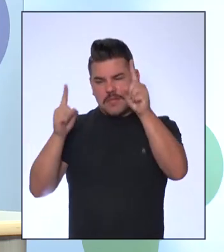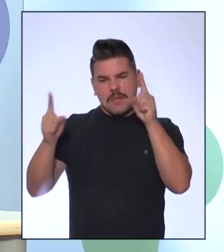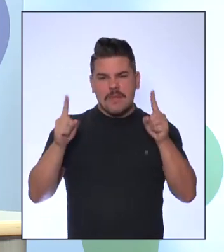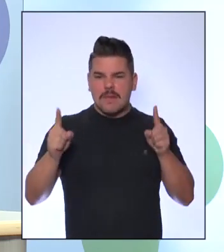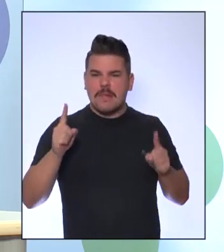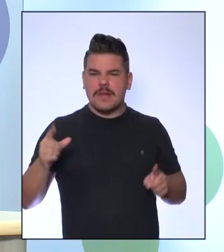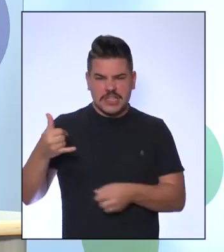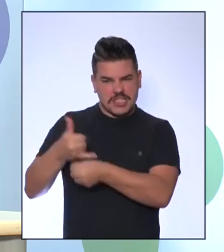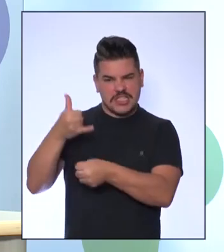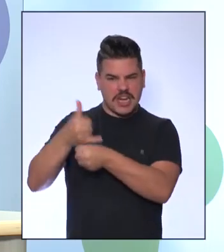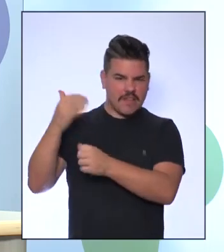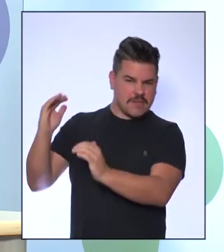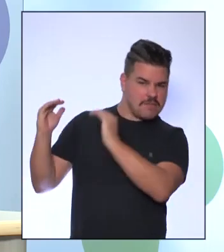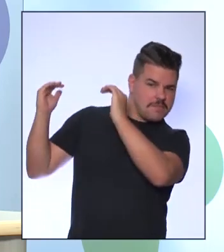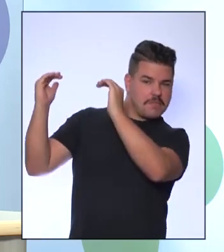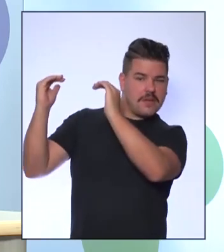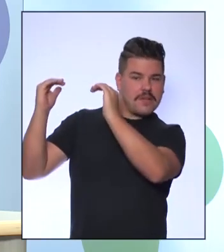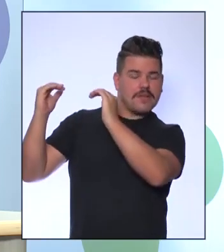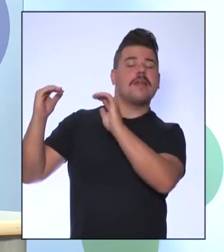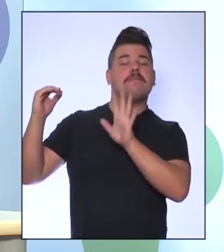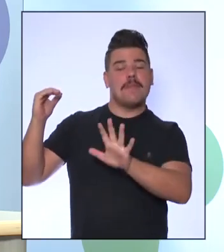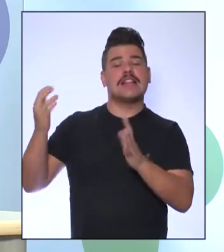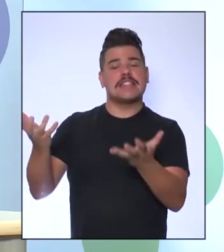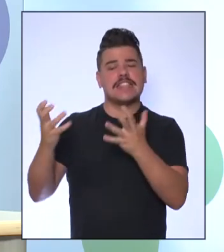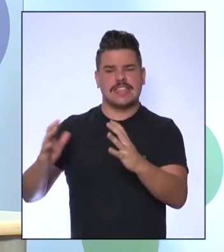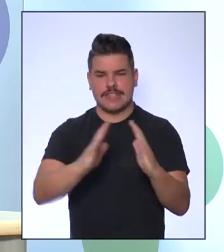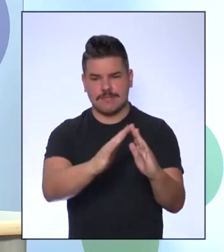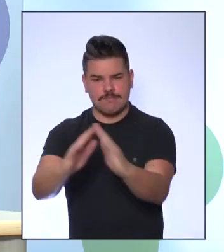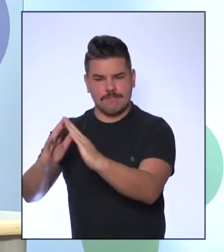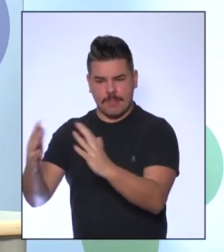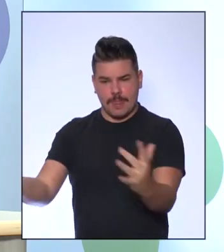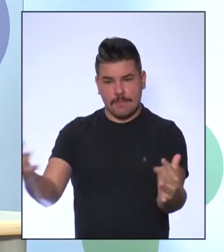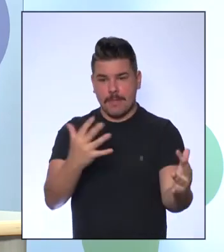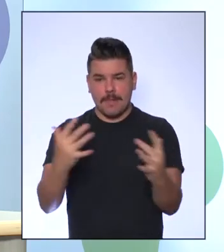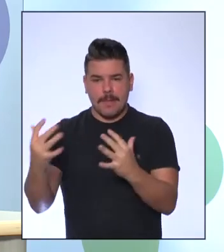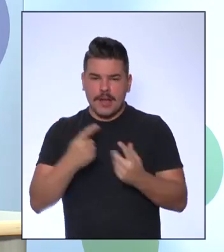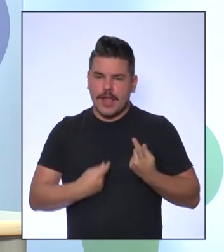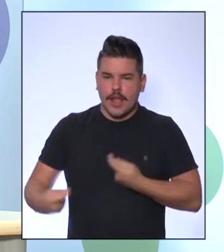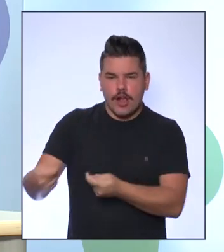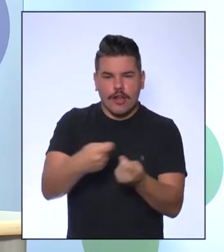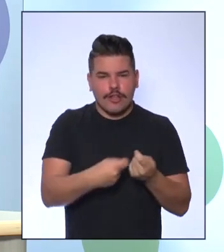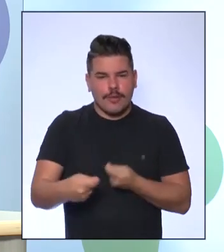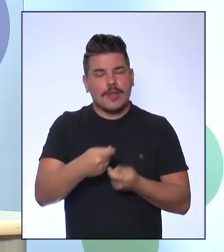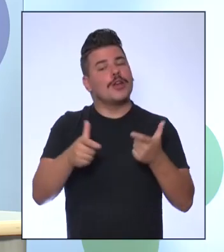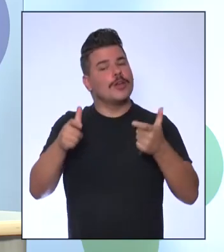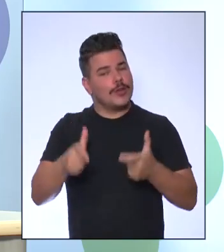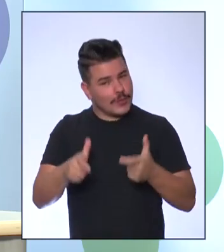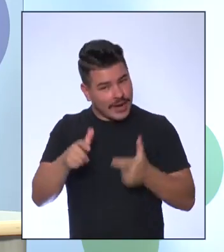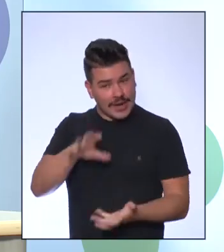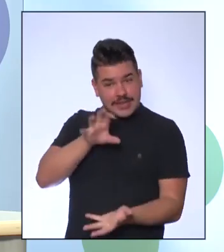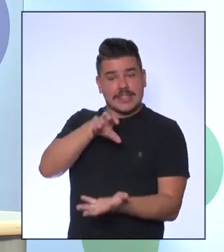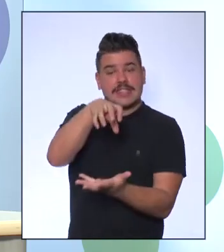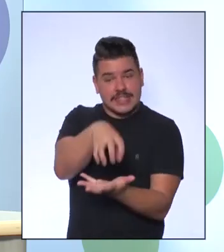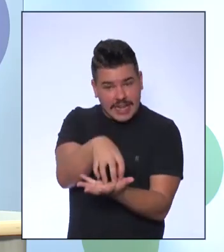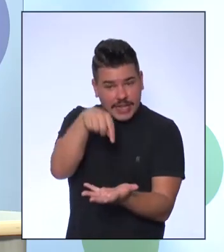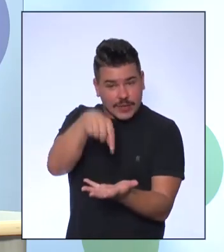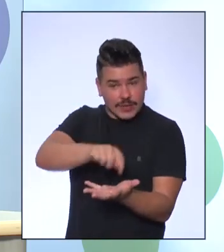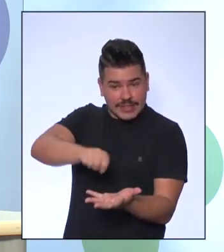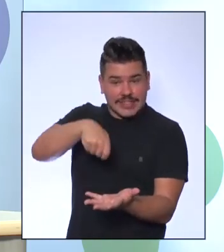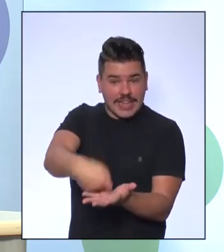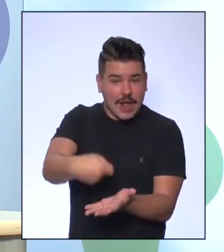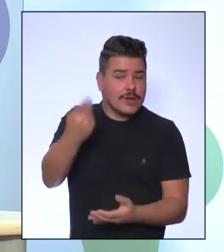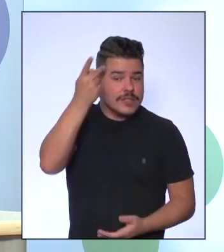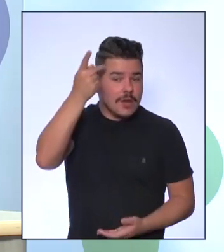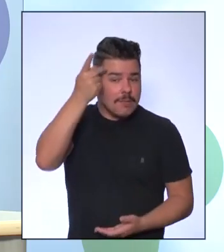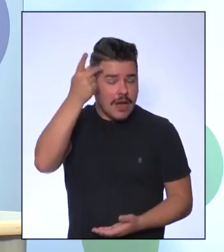comércio de café, mas também para centralizar a atividade econômica ali no centro. Isso aqui em São Paulo e também